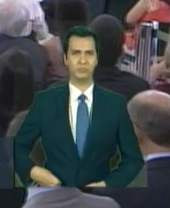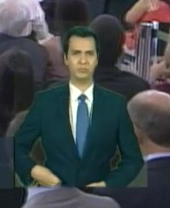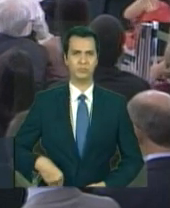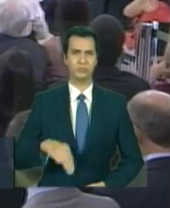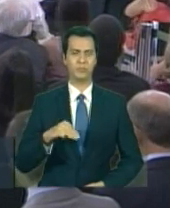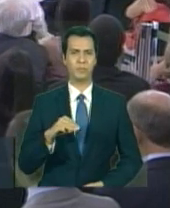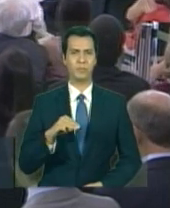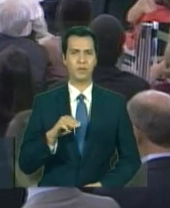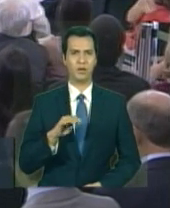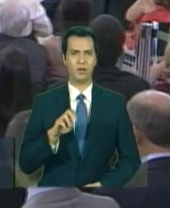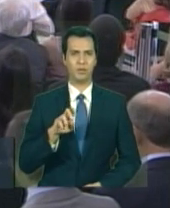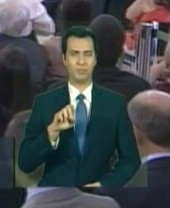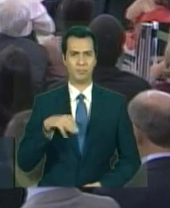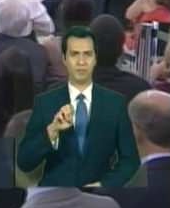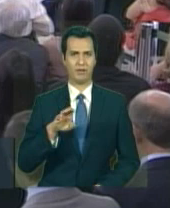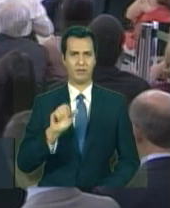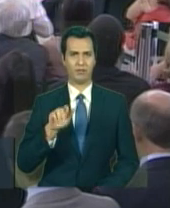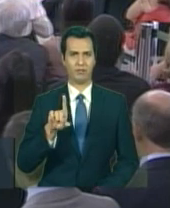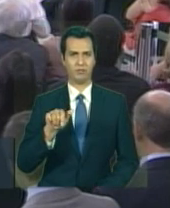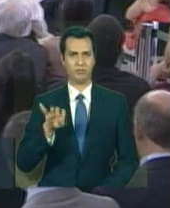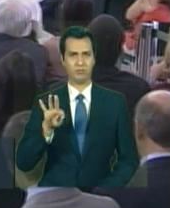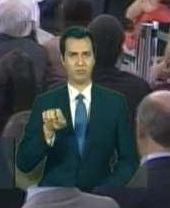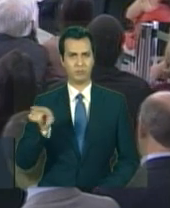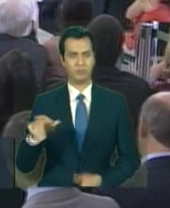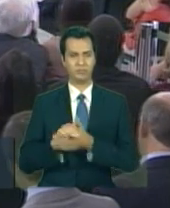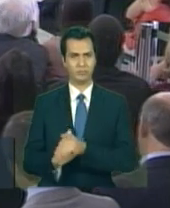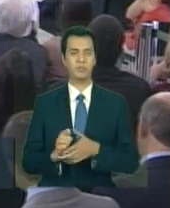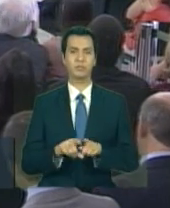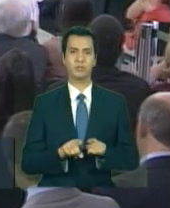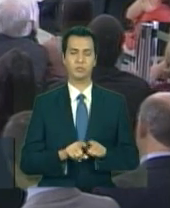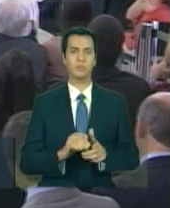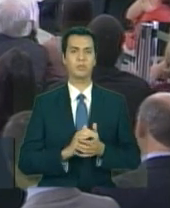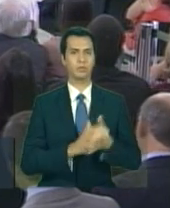especial, nosso parceiro, Luiz Mercadante, presidente do CNPq,